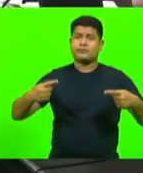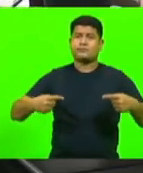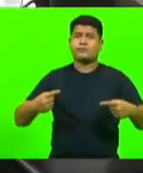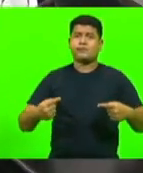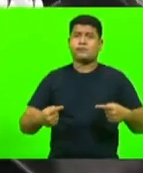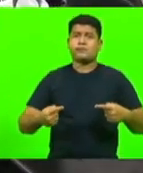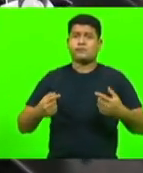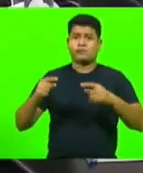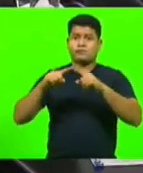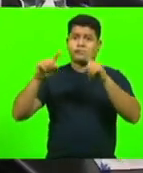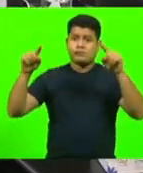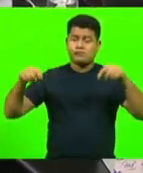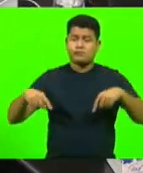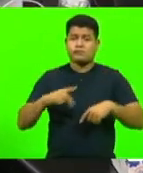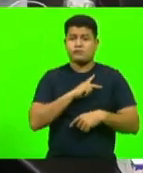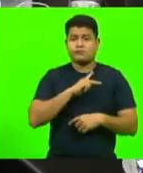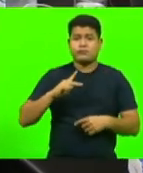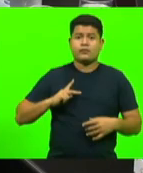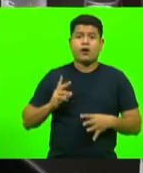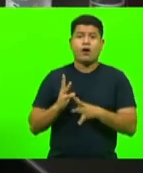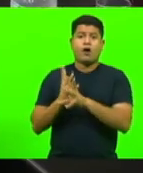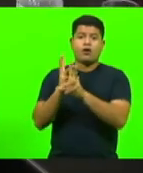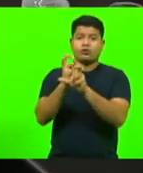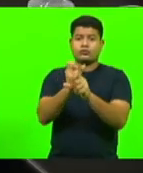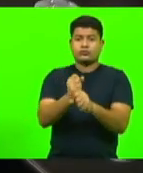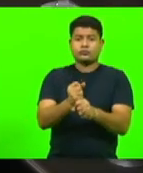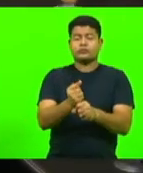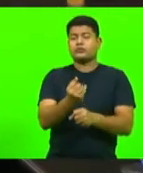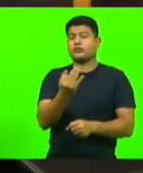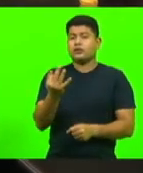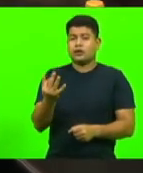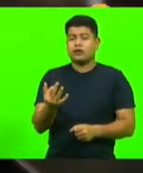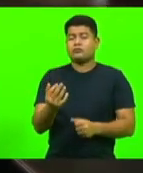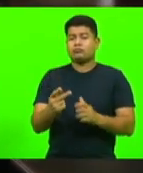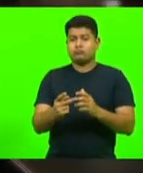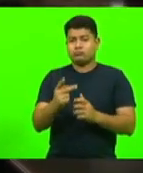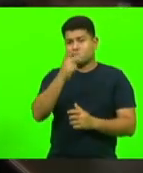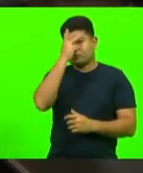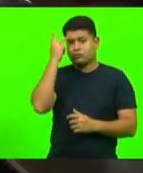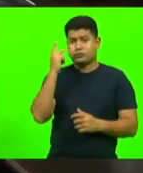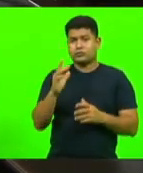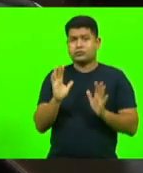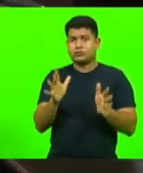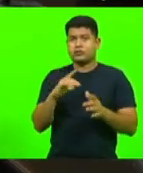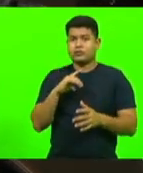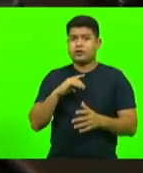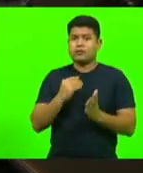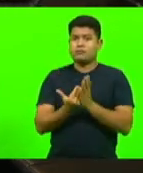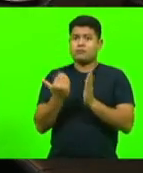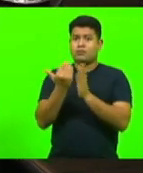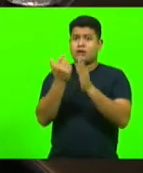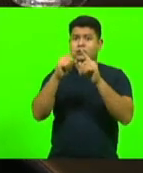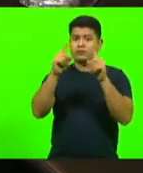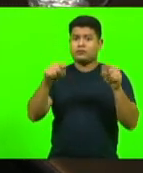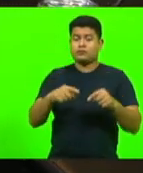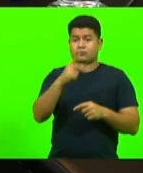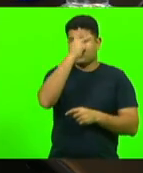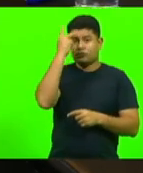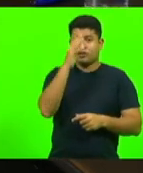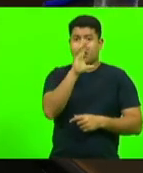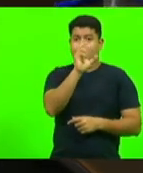do serviço Google quantitativo do serviço público hoje em Santa Catarina nós já temos mais servidores inativos